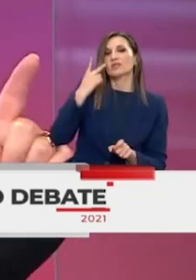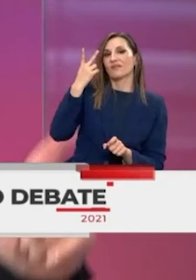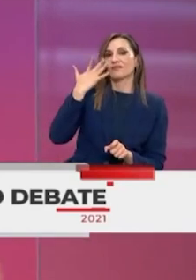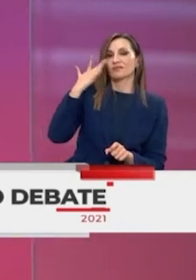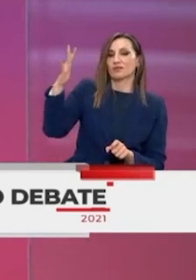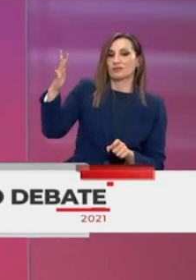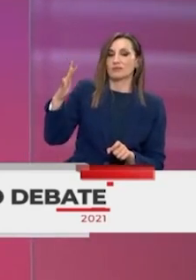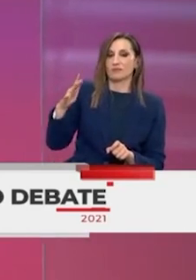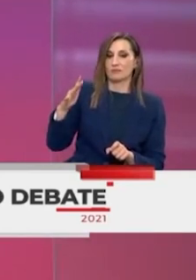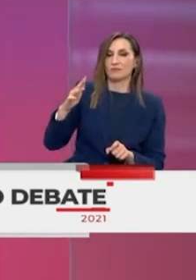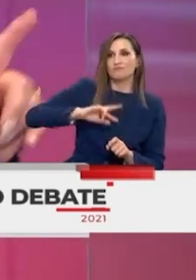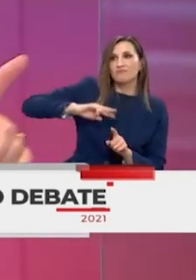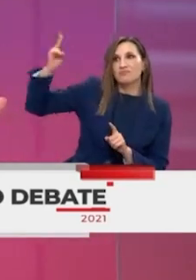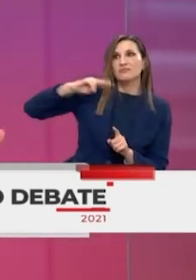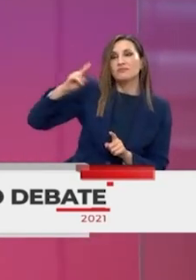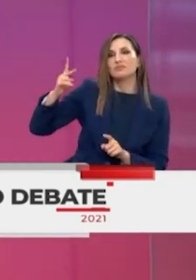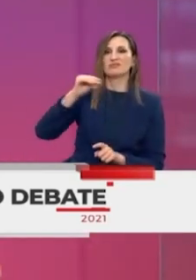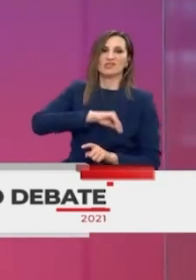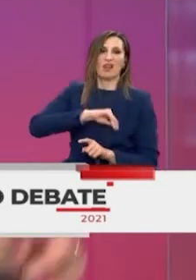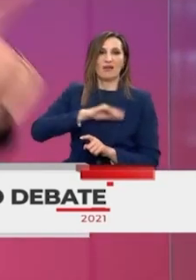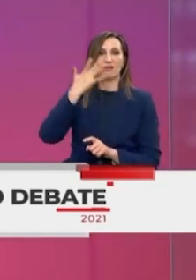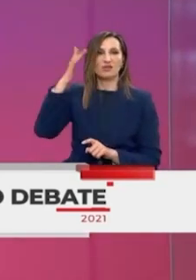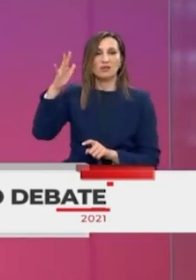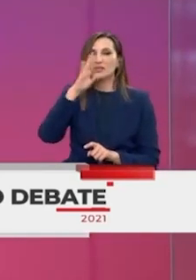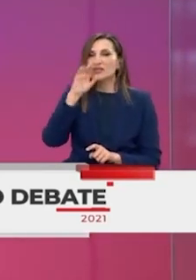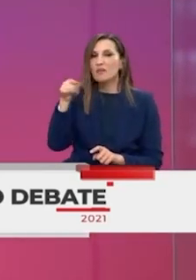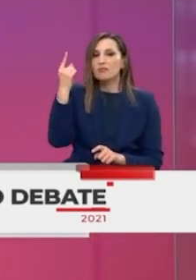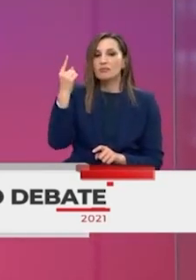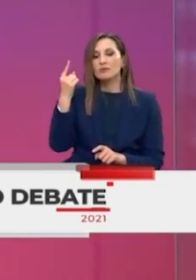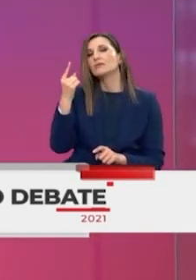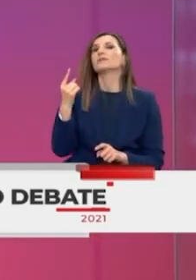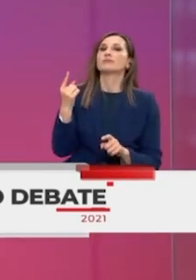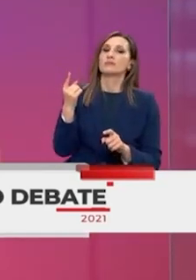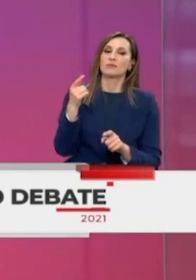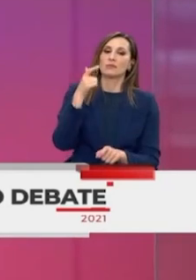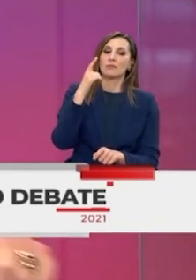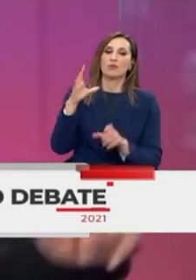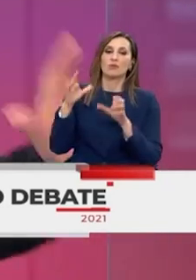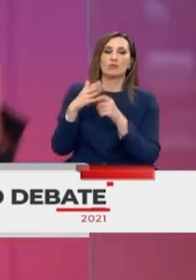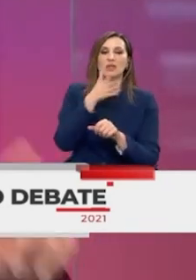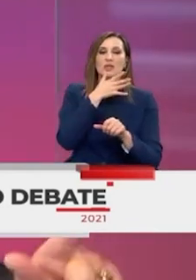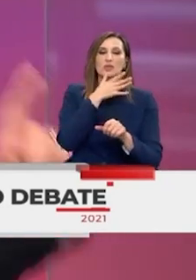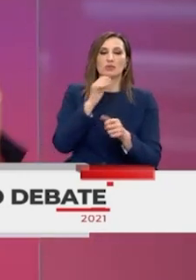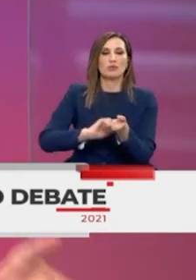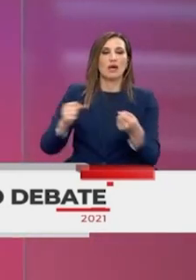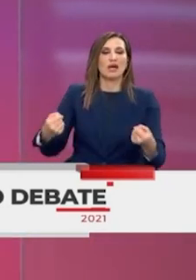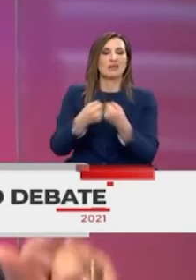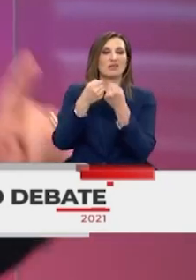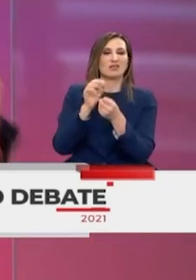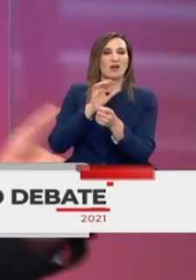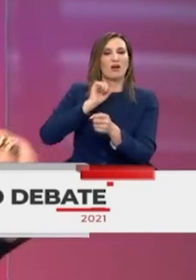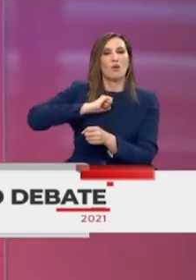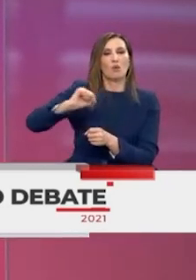aos nossos imigrantes, como é que tiveram que ir ganhar a vida lá fora, se fossem recebidos por forças com o discurso racista,